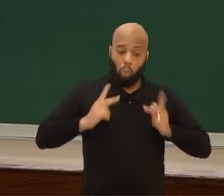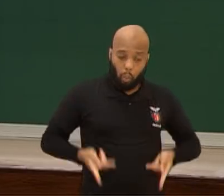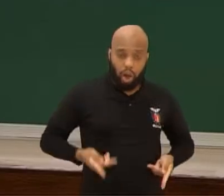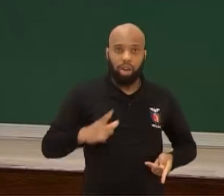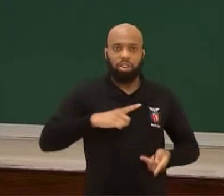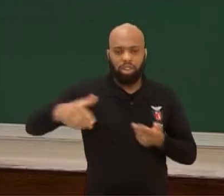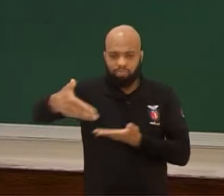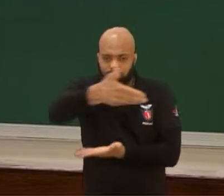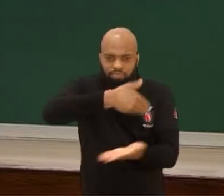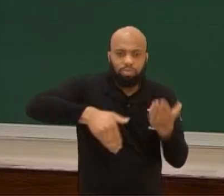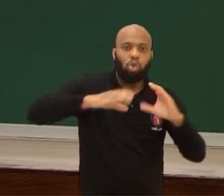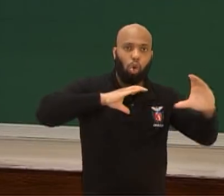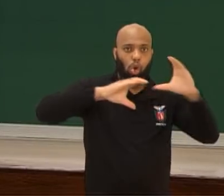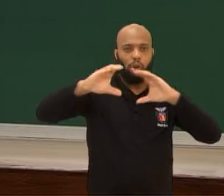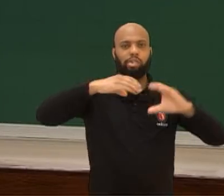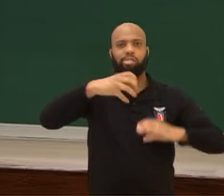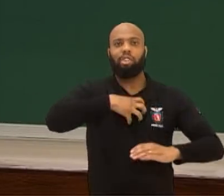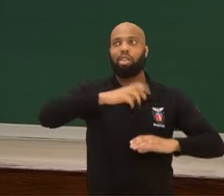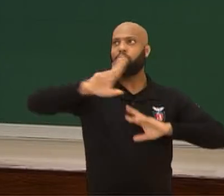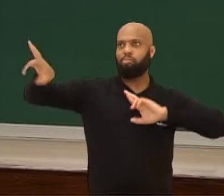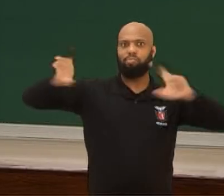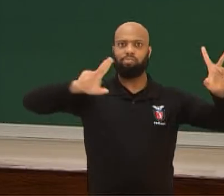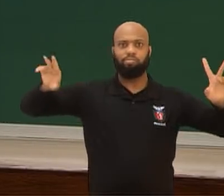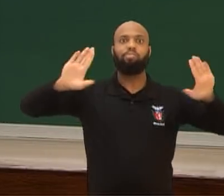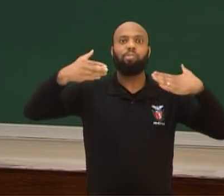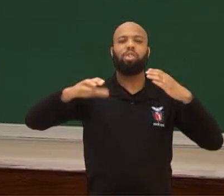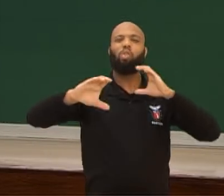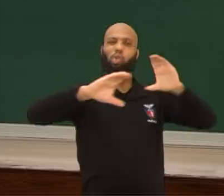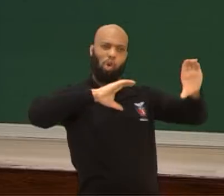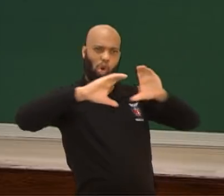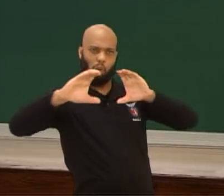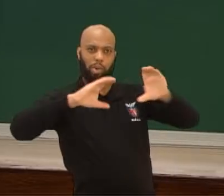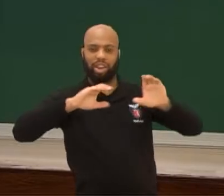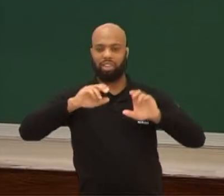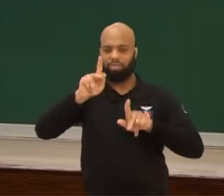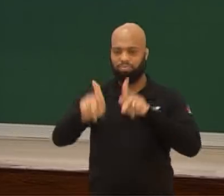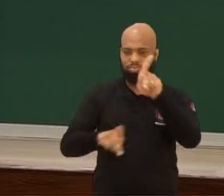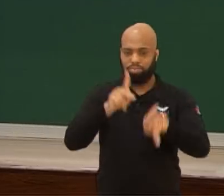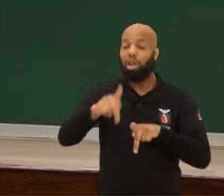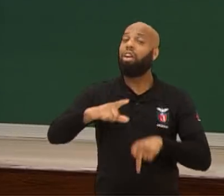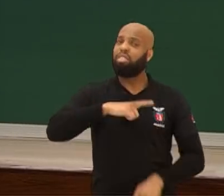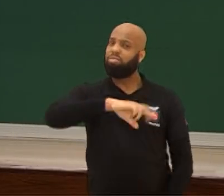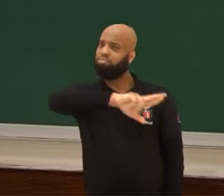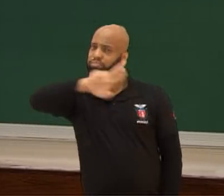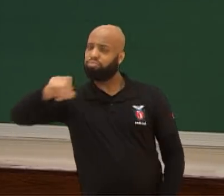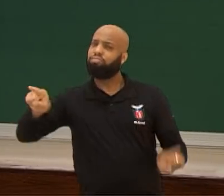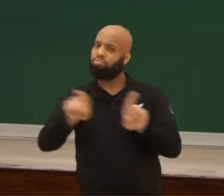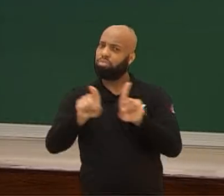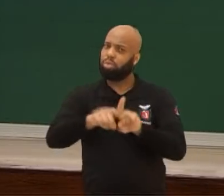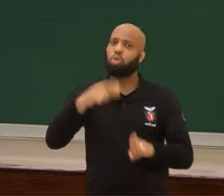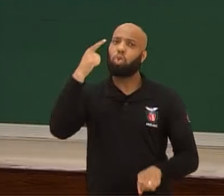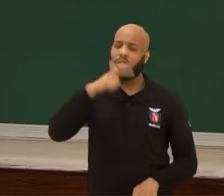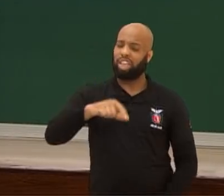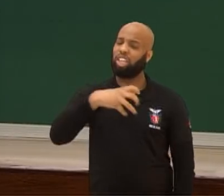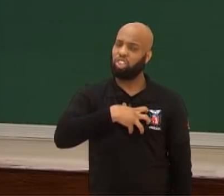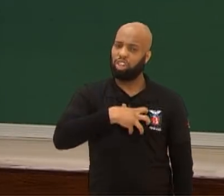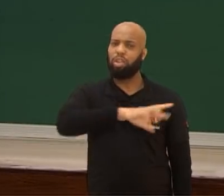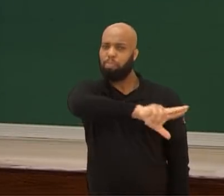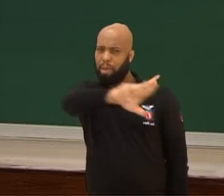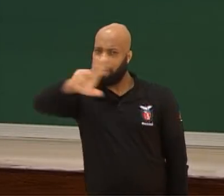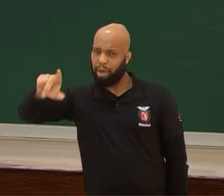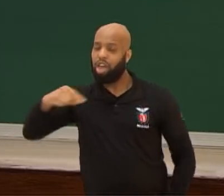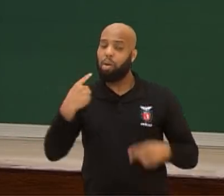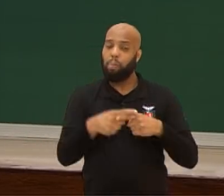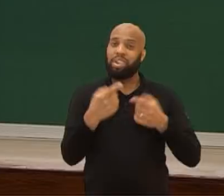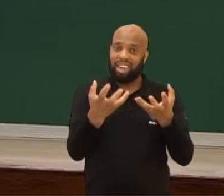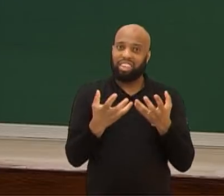formas e os meios de comunicação de massa vão permitir que essas diferentes formas também sejam comunicadas de uma pessoa para